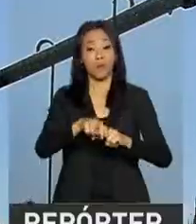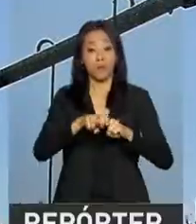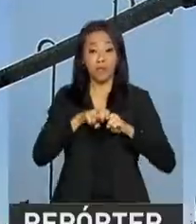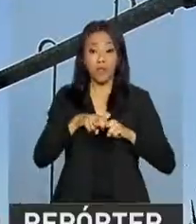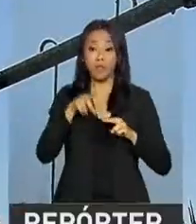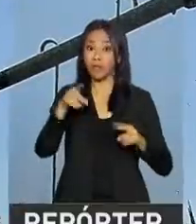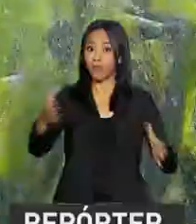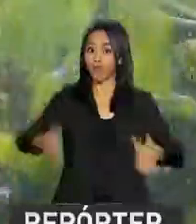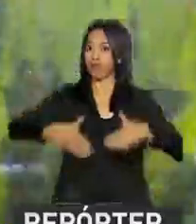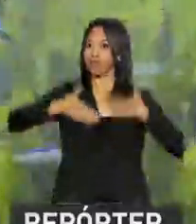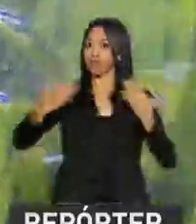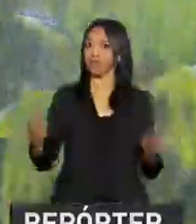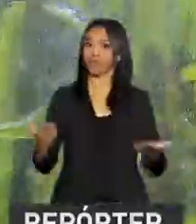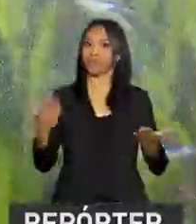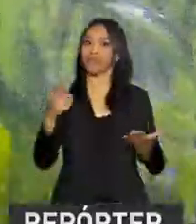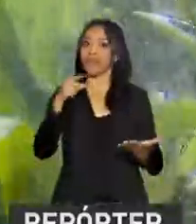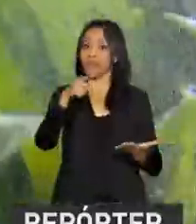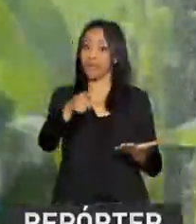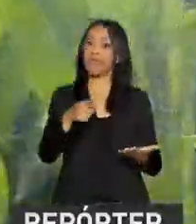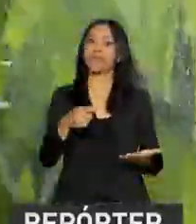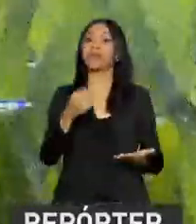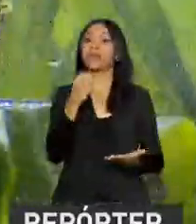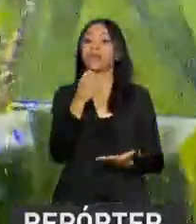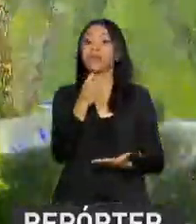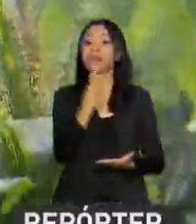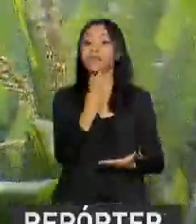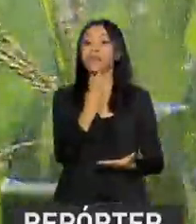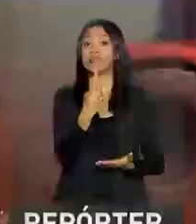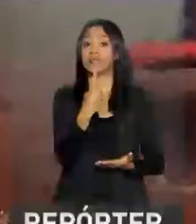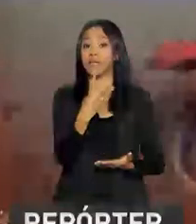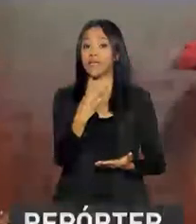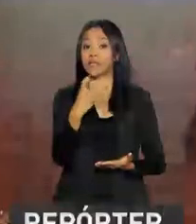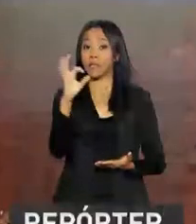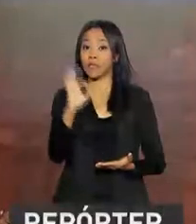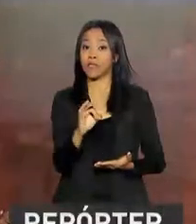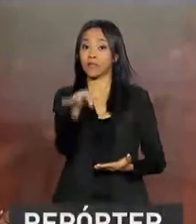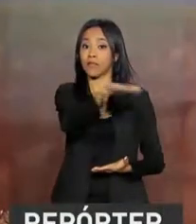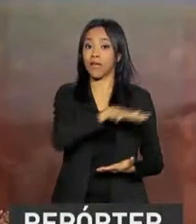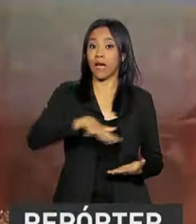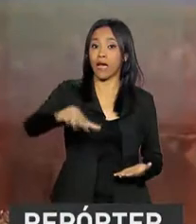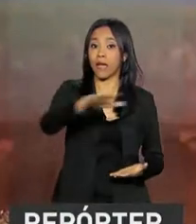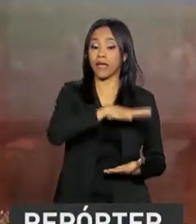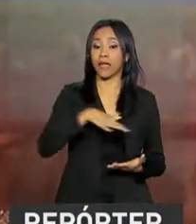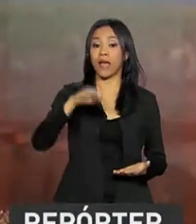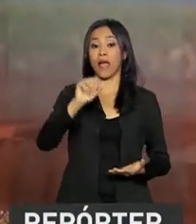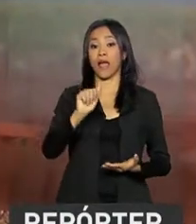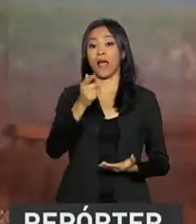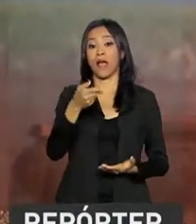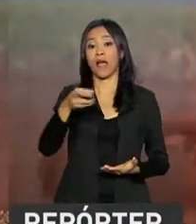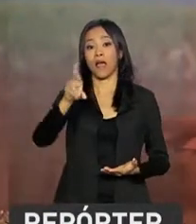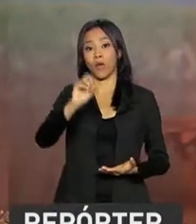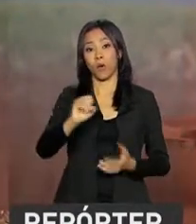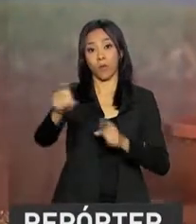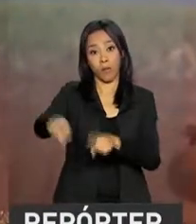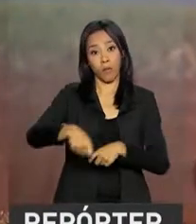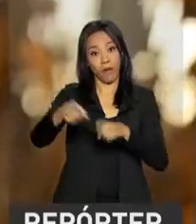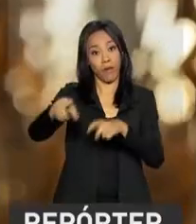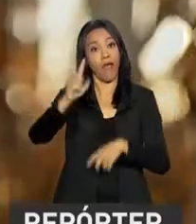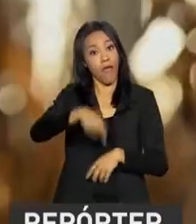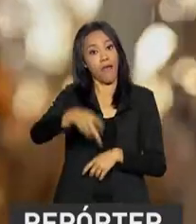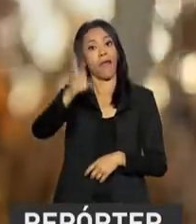surpreendeu que com crescimento de 13% no setor agropecuário esteja entre os itens responsáveis